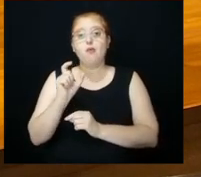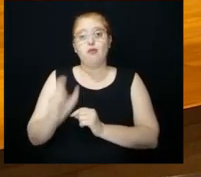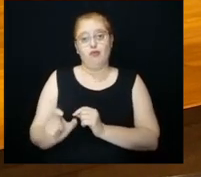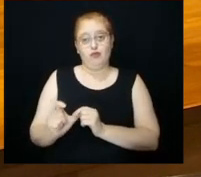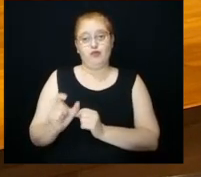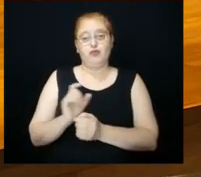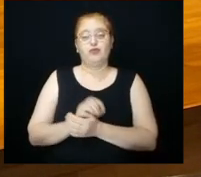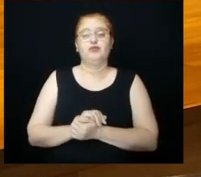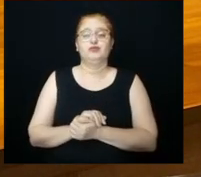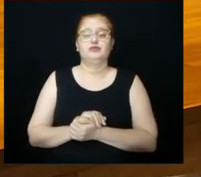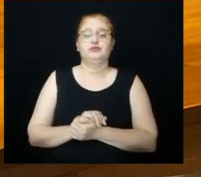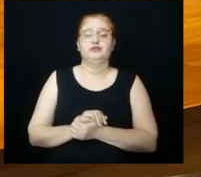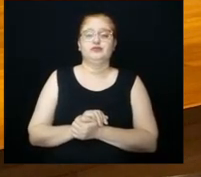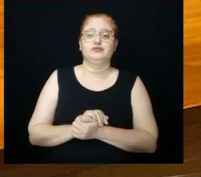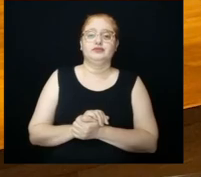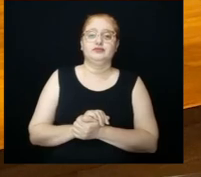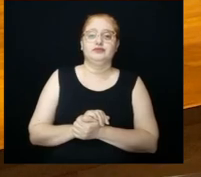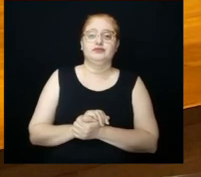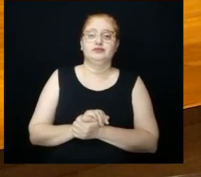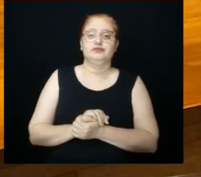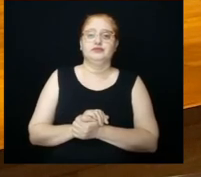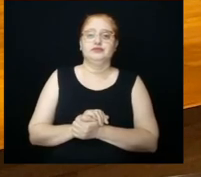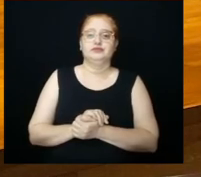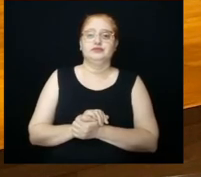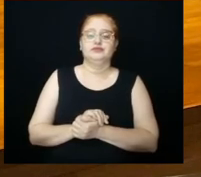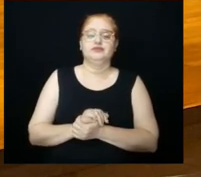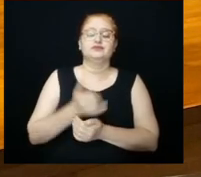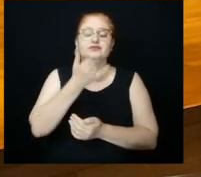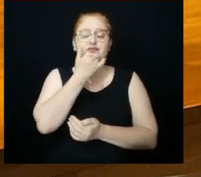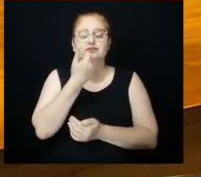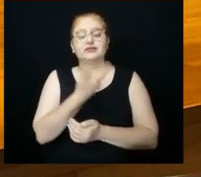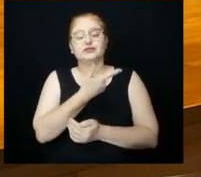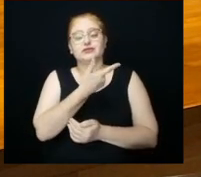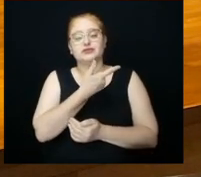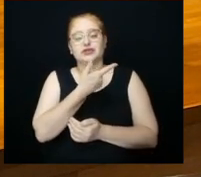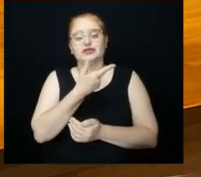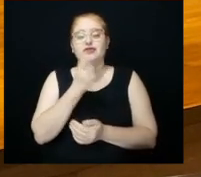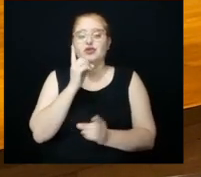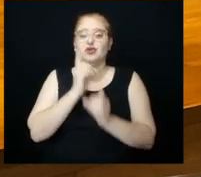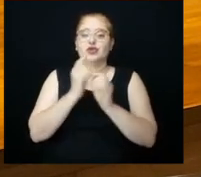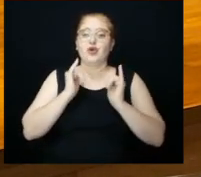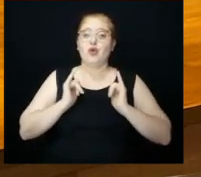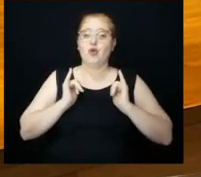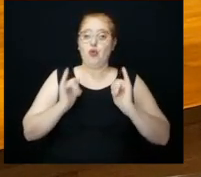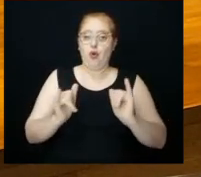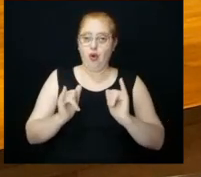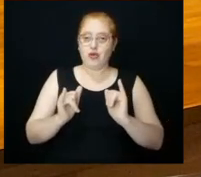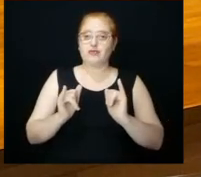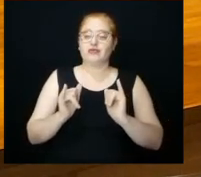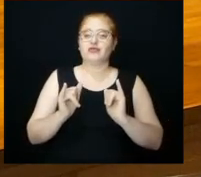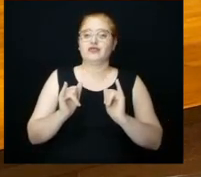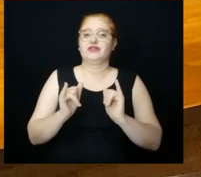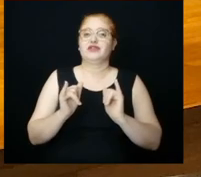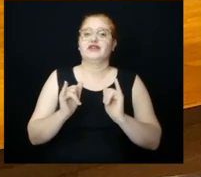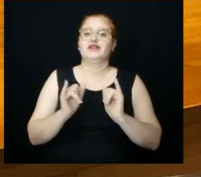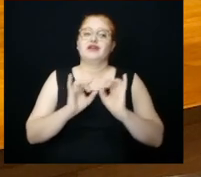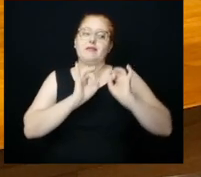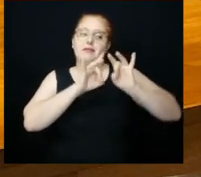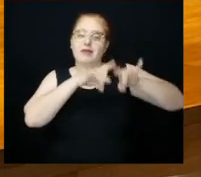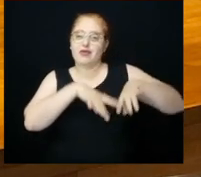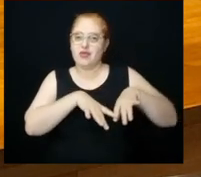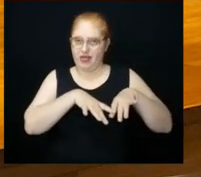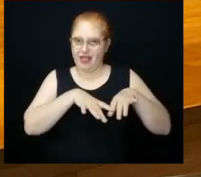machimbombo é um ônibus, né? E então, eles vão habitar esse ônibus. Esse ônibus